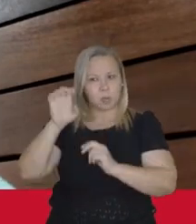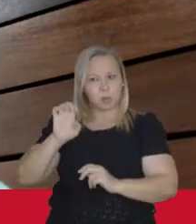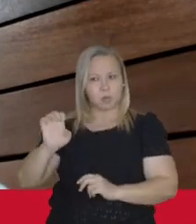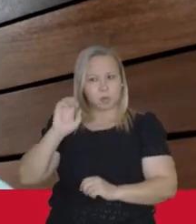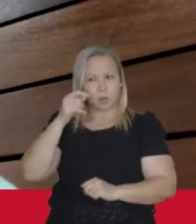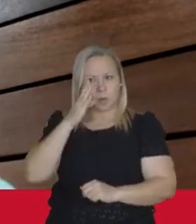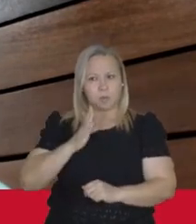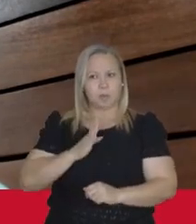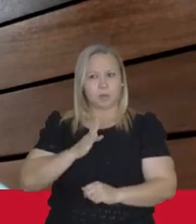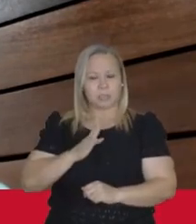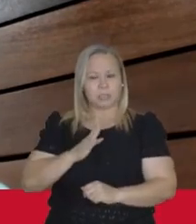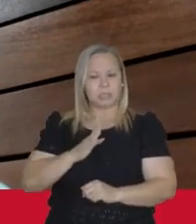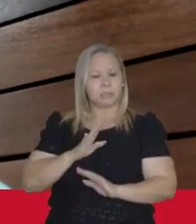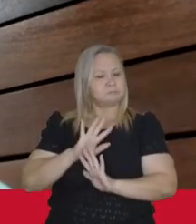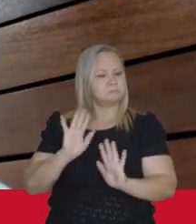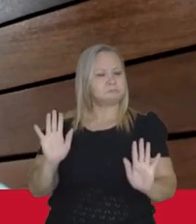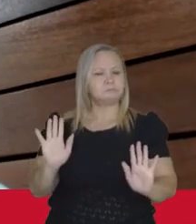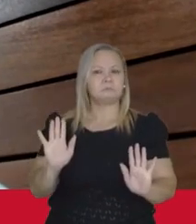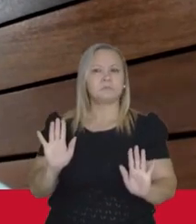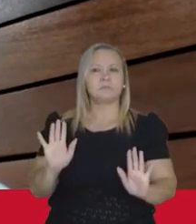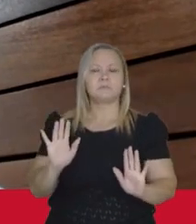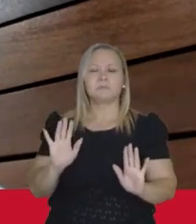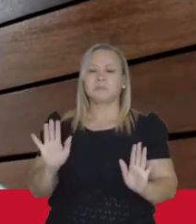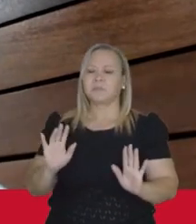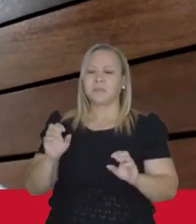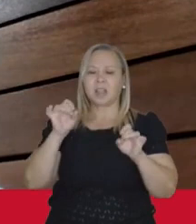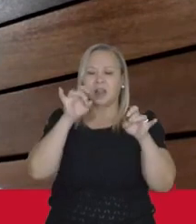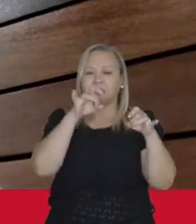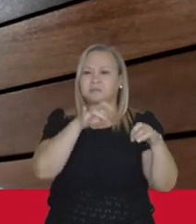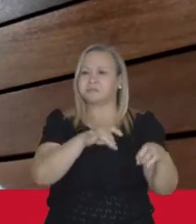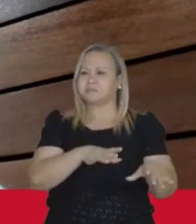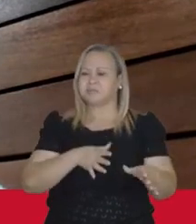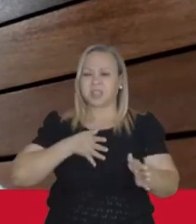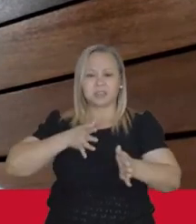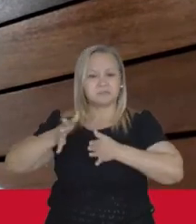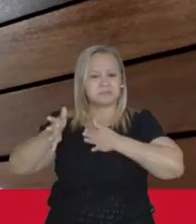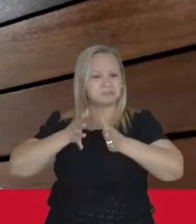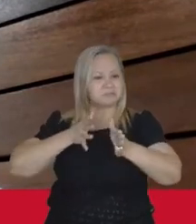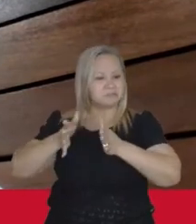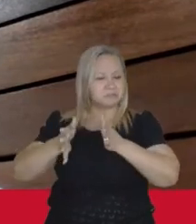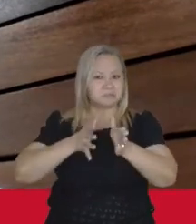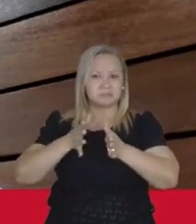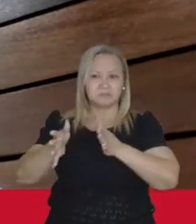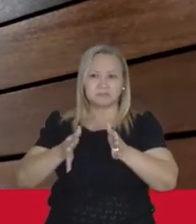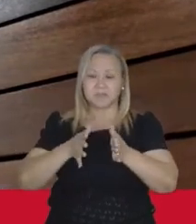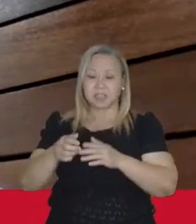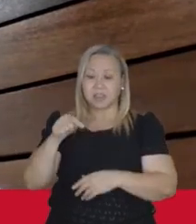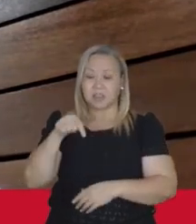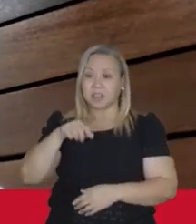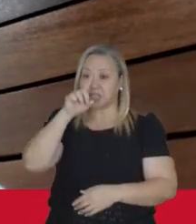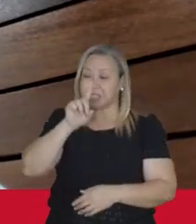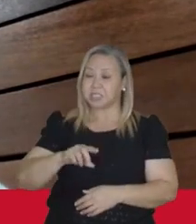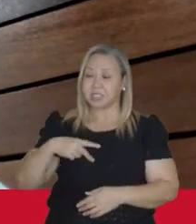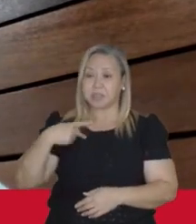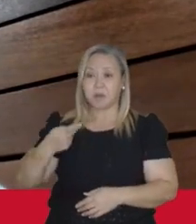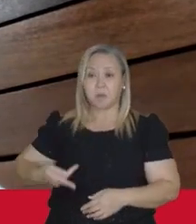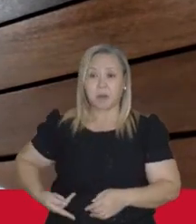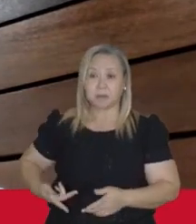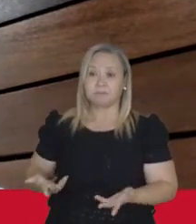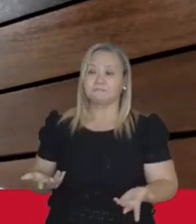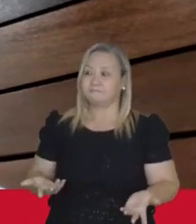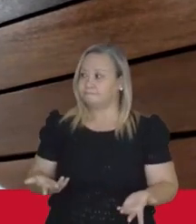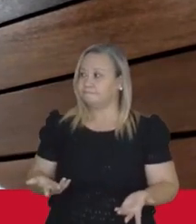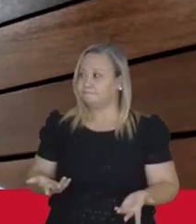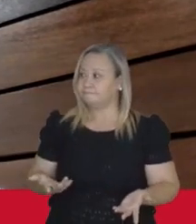brasileiro, simplesmente eu deixo de acessar esse direito humano